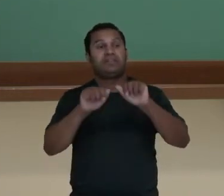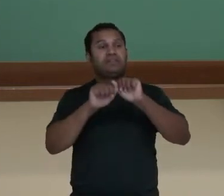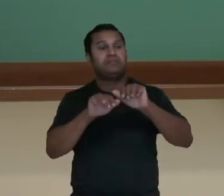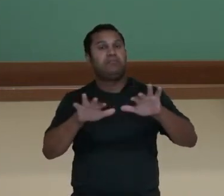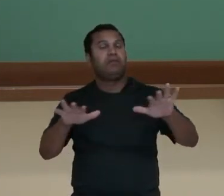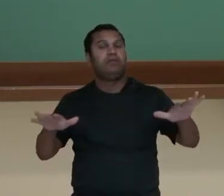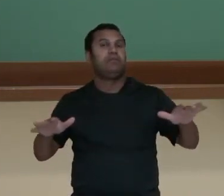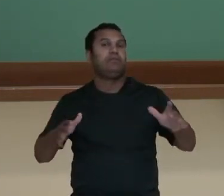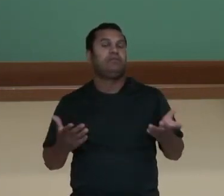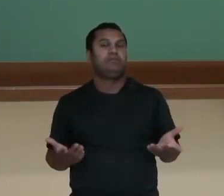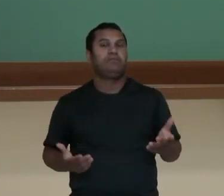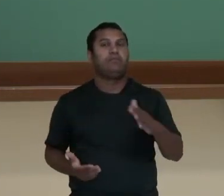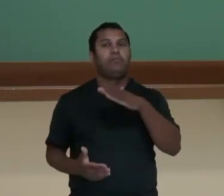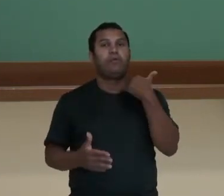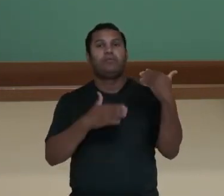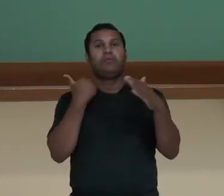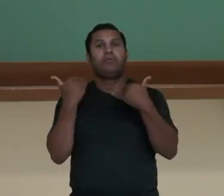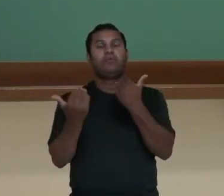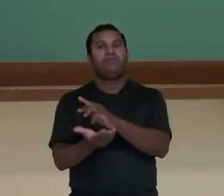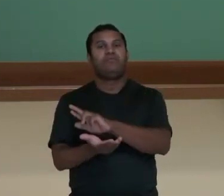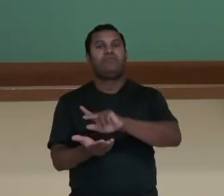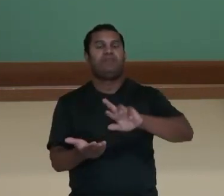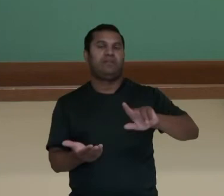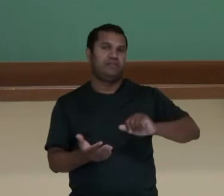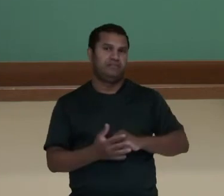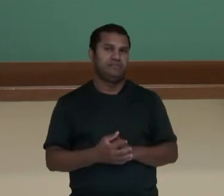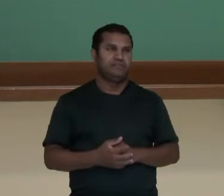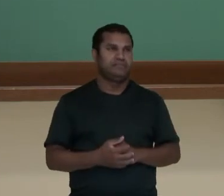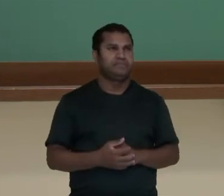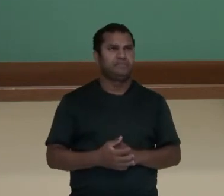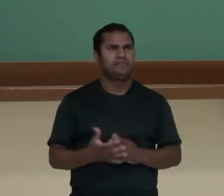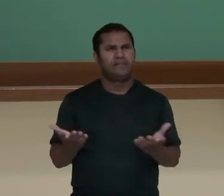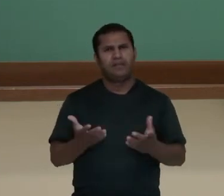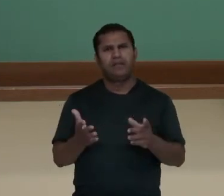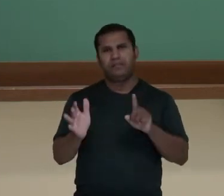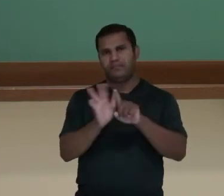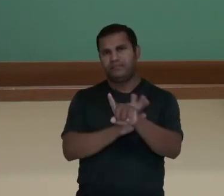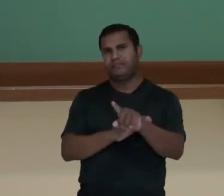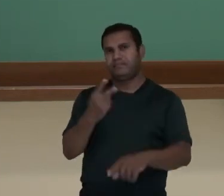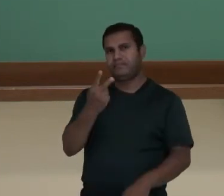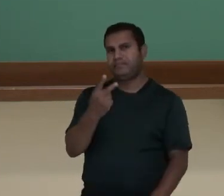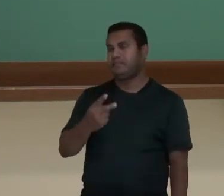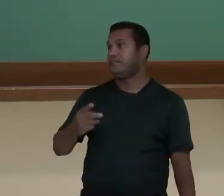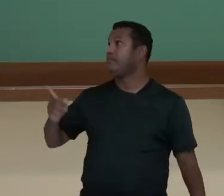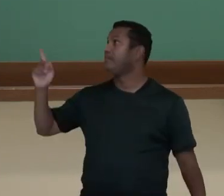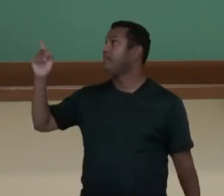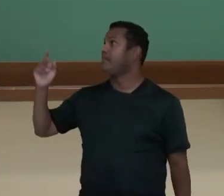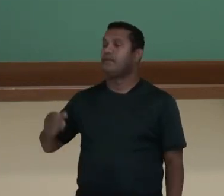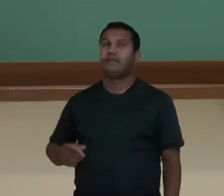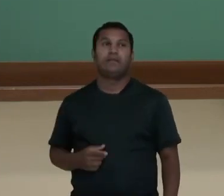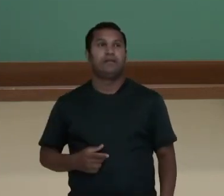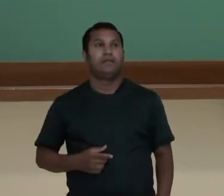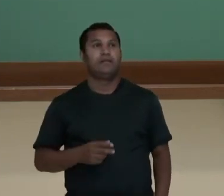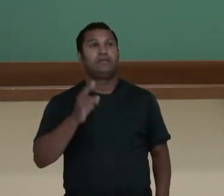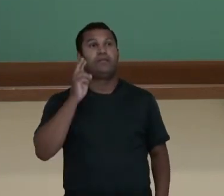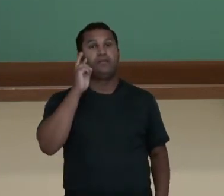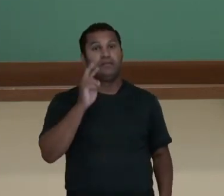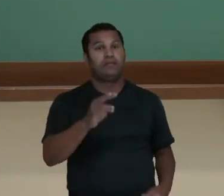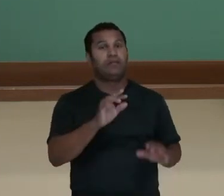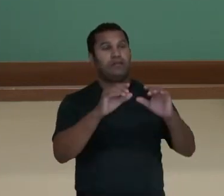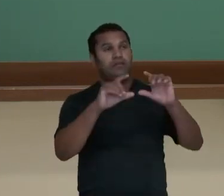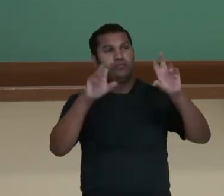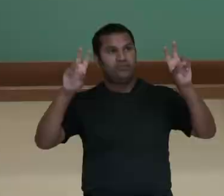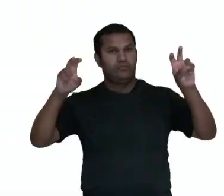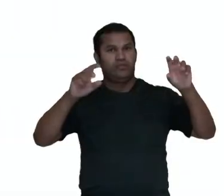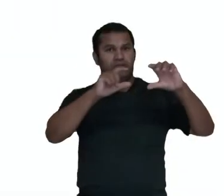só, a frase a seguir ela contém erros. Sublinhe o erro e escreva uma justificativa para a sua escolha. E a frase é